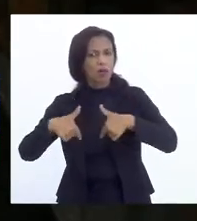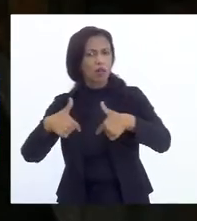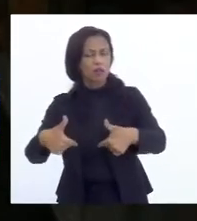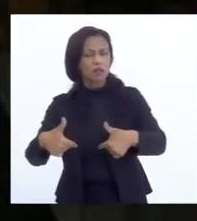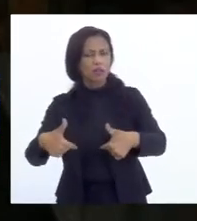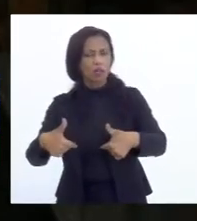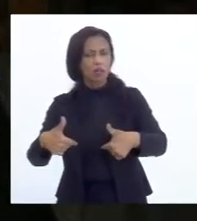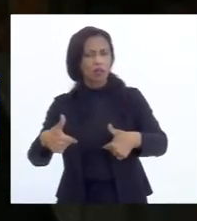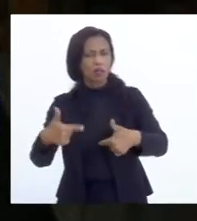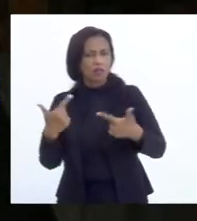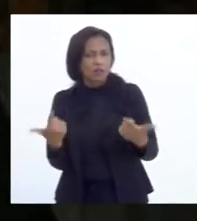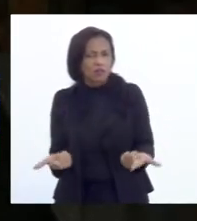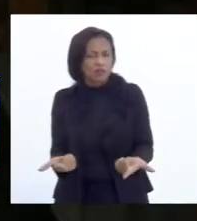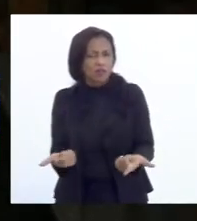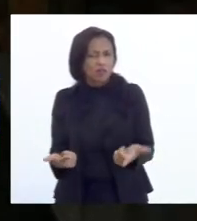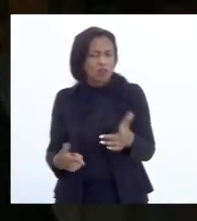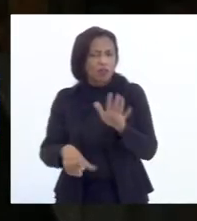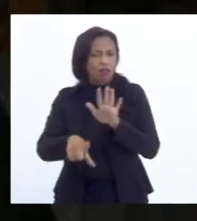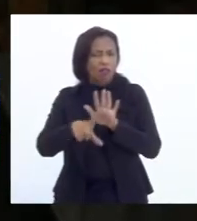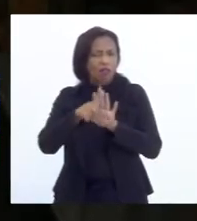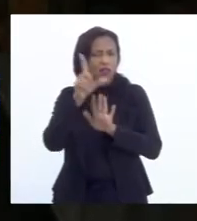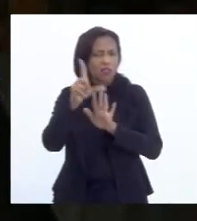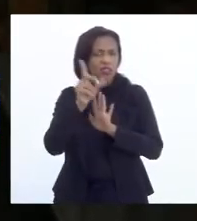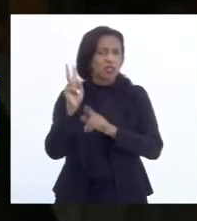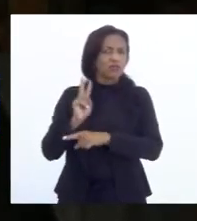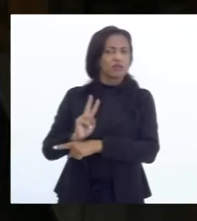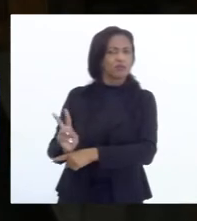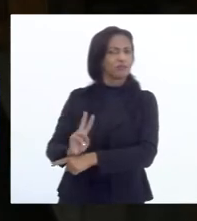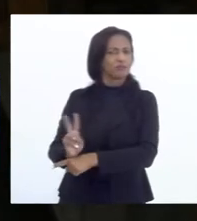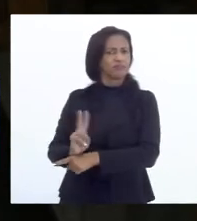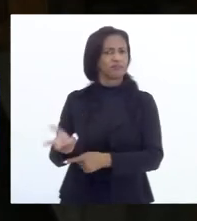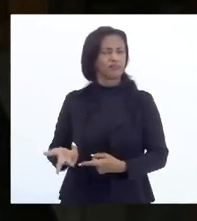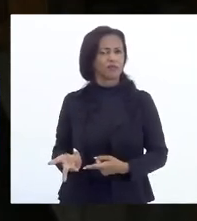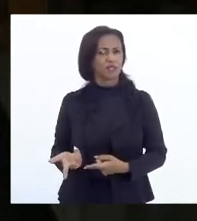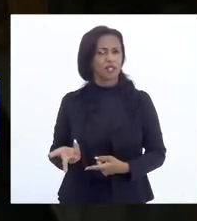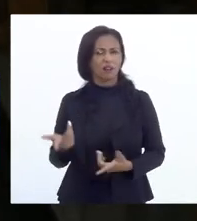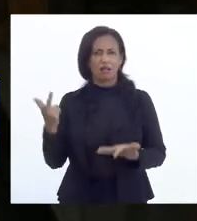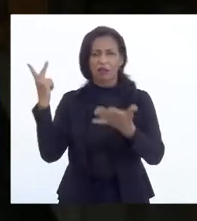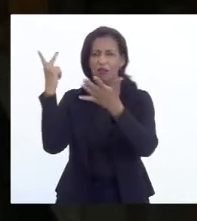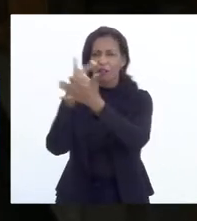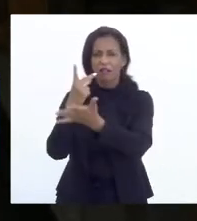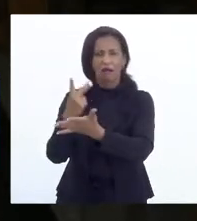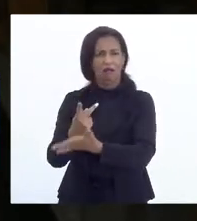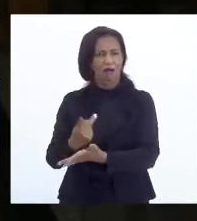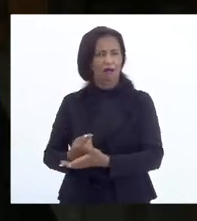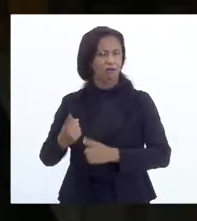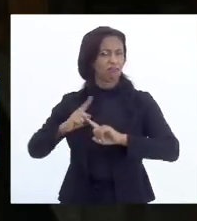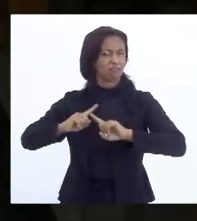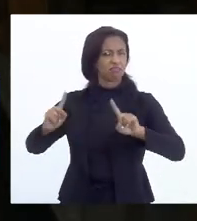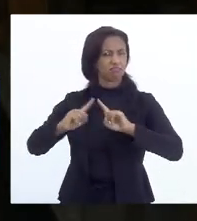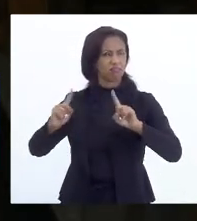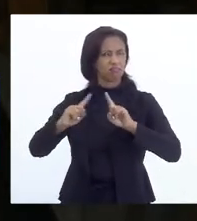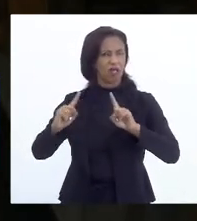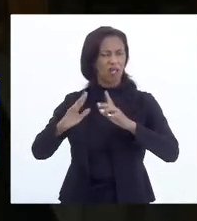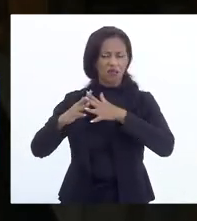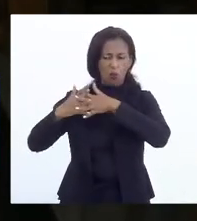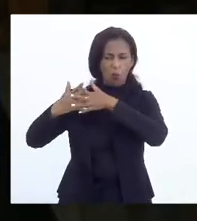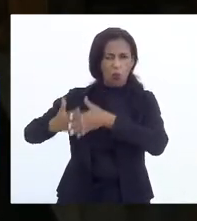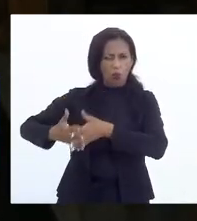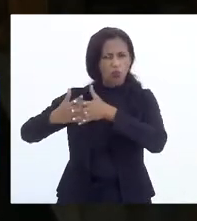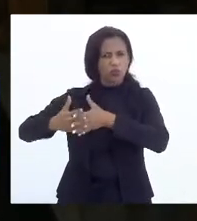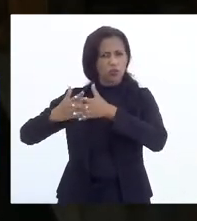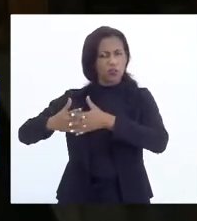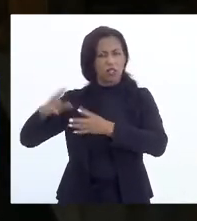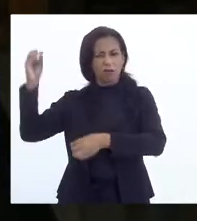sua prerrogativa legislativa de fiscalizar. O que ele fez não foi fiscalizar. O que ele fez foi tumultuar o